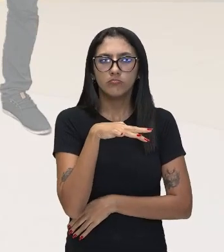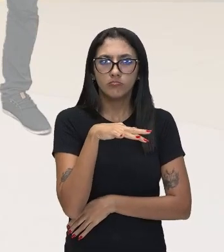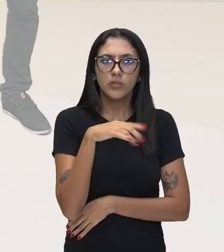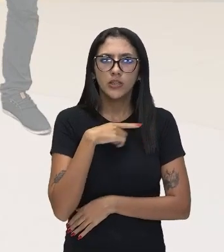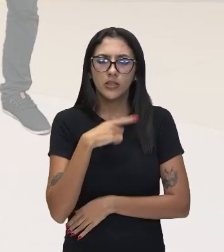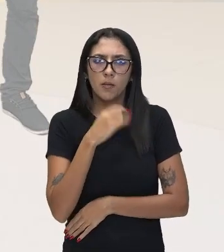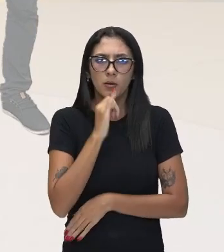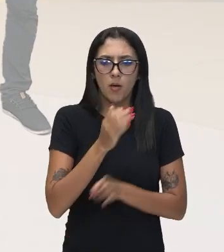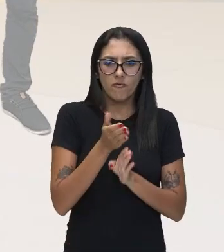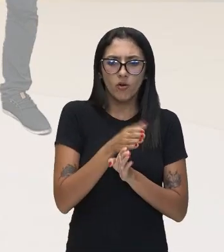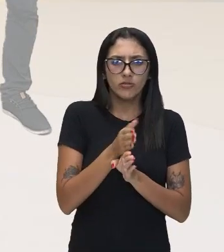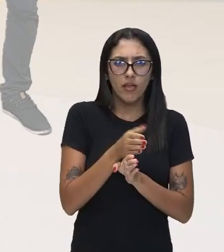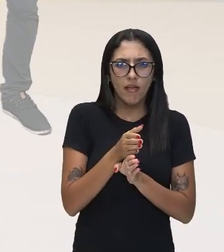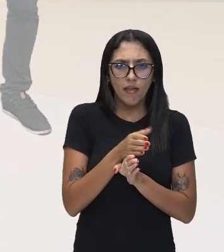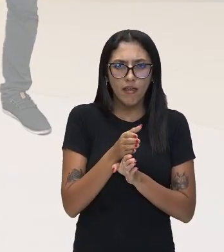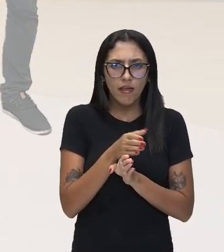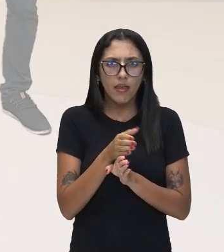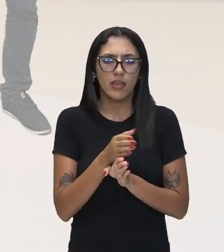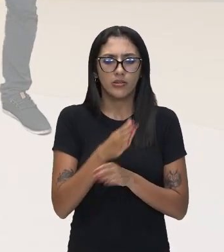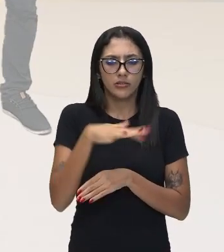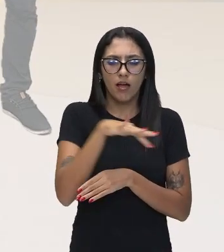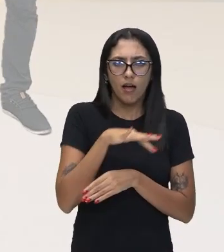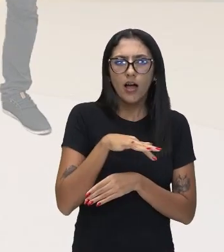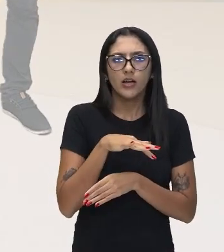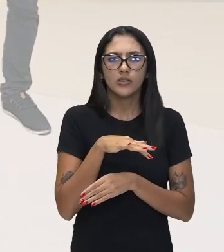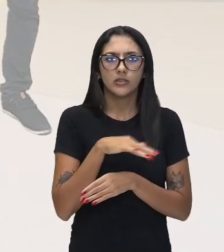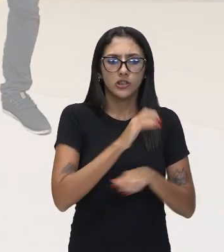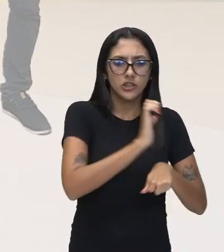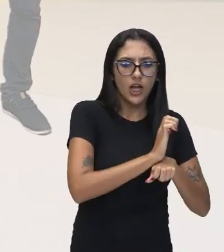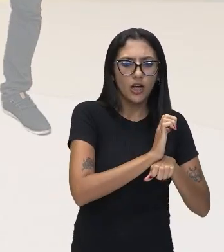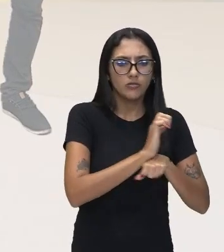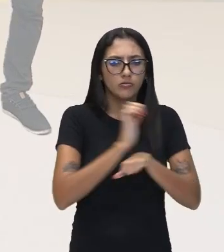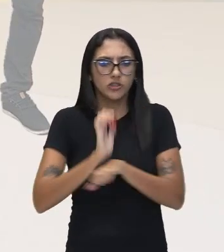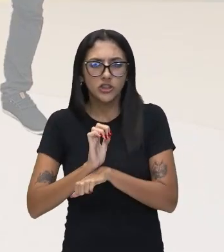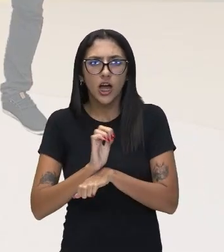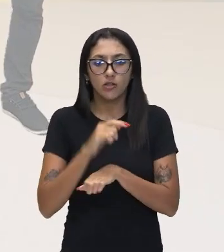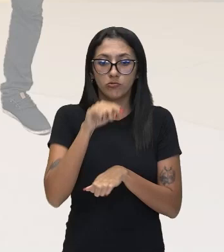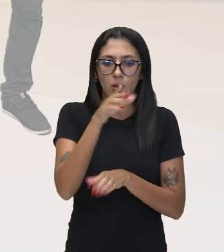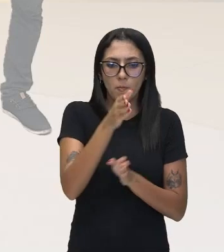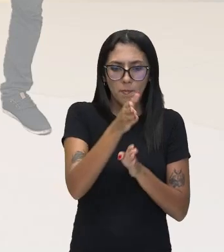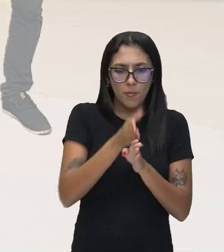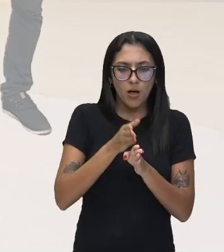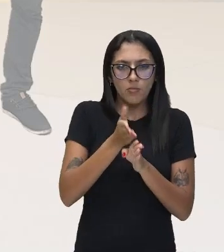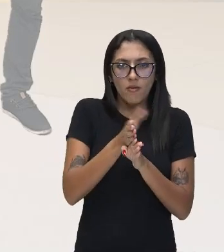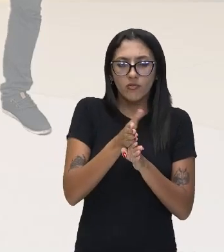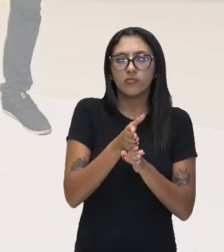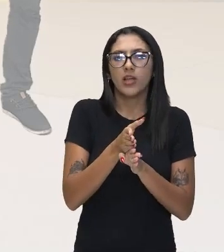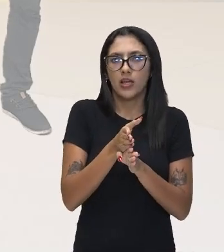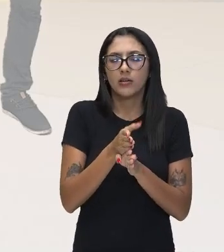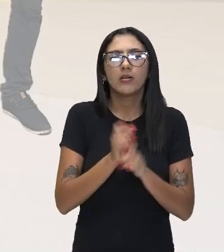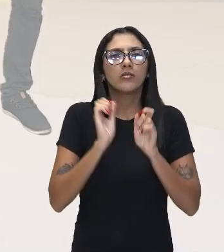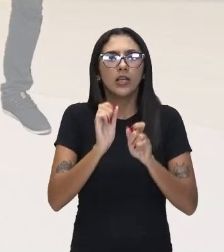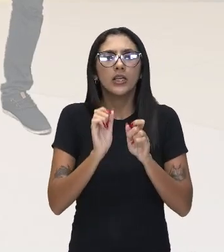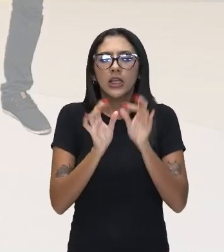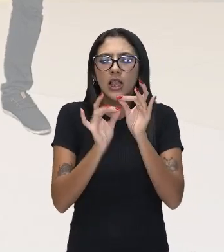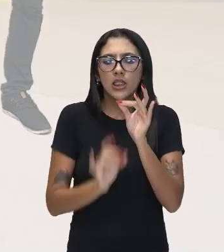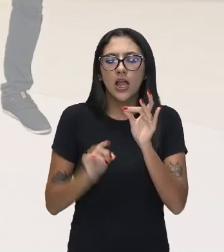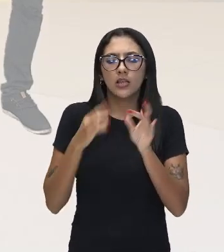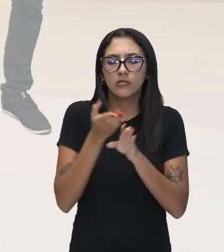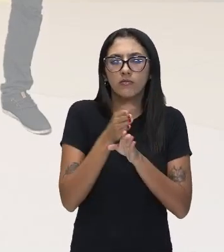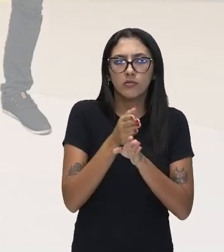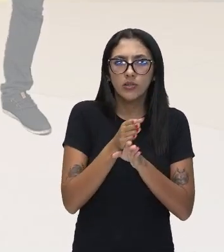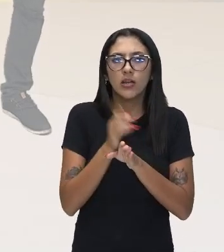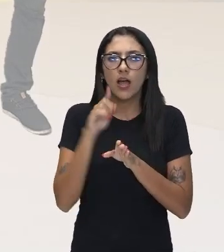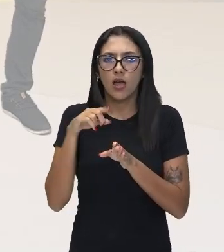ali territorial de fronteiras entre estados que é definido através da região norte, não é? Exatamente. Então, o IBGE define